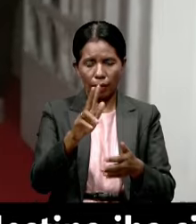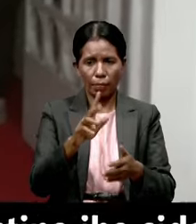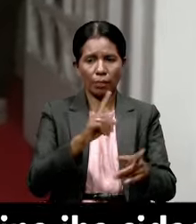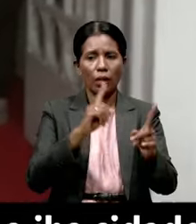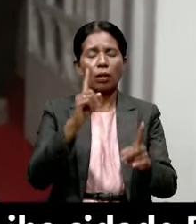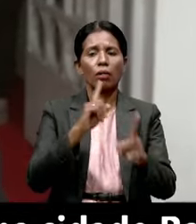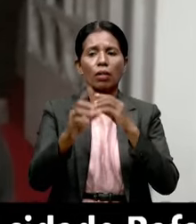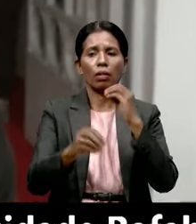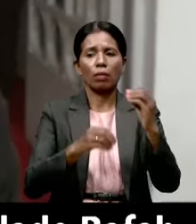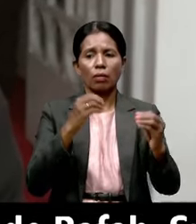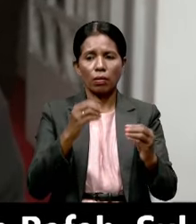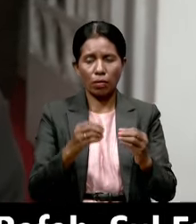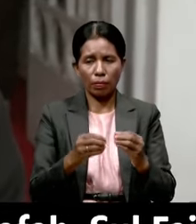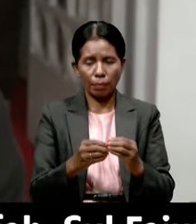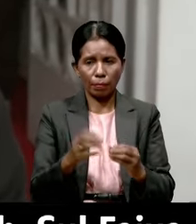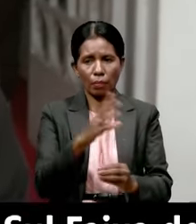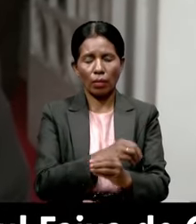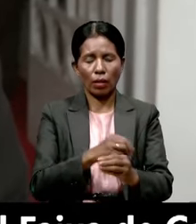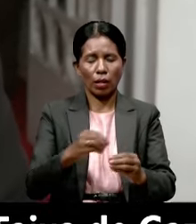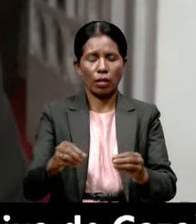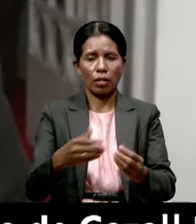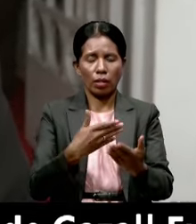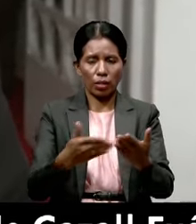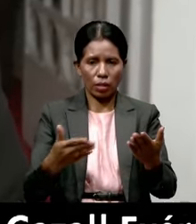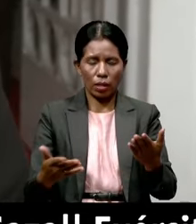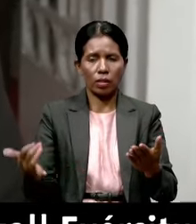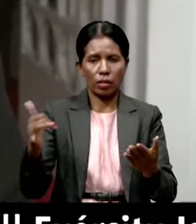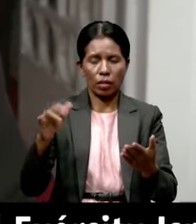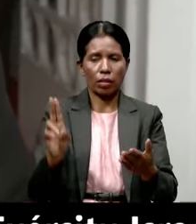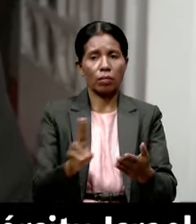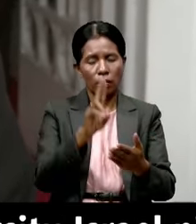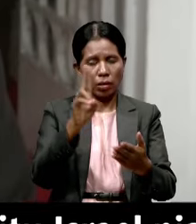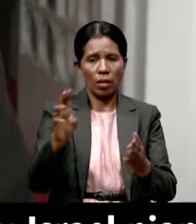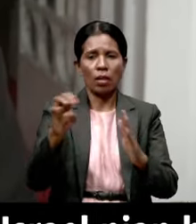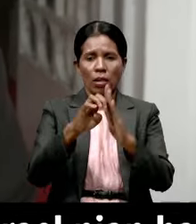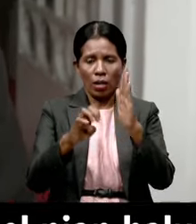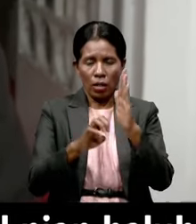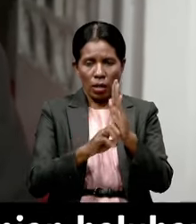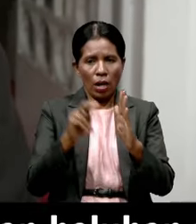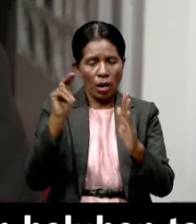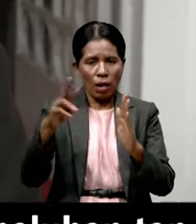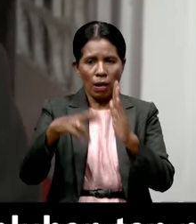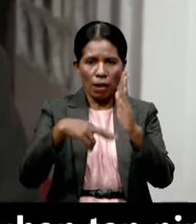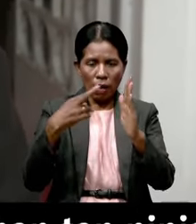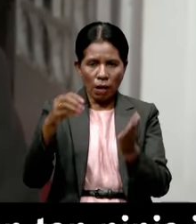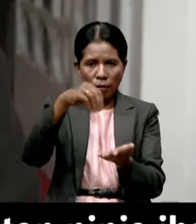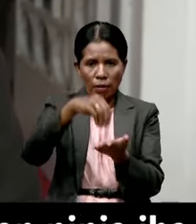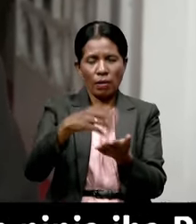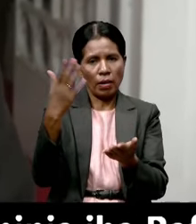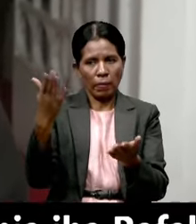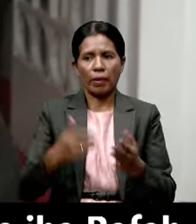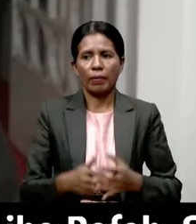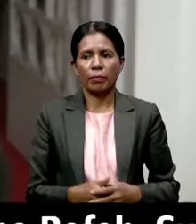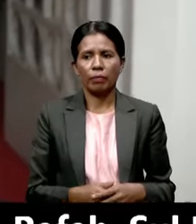2003, com o regime de titularidade e propriedade de imóveis do Estado, regula claramente isso.